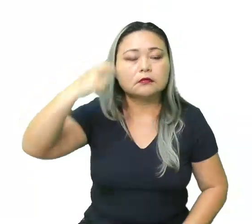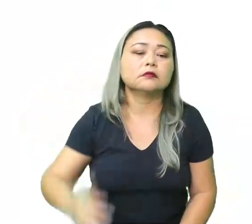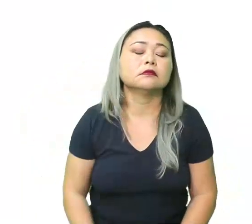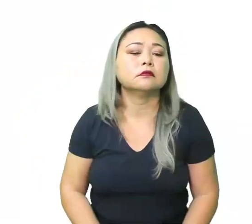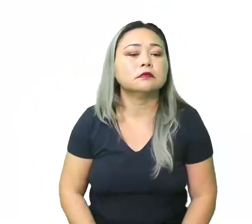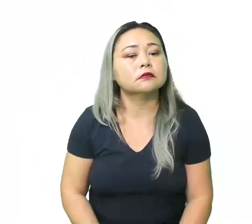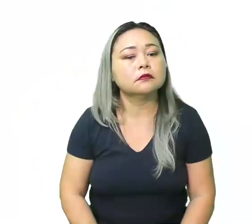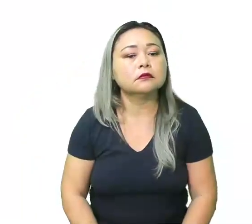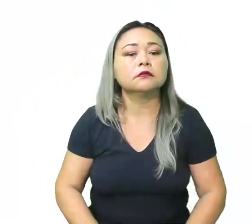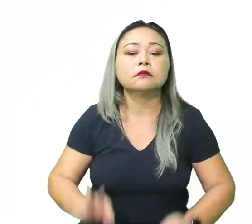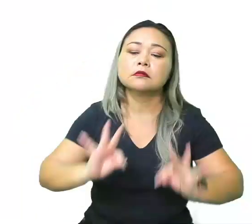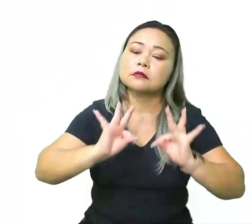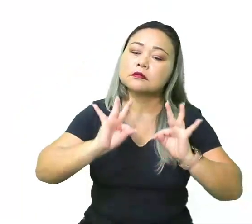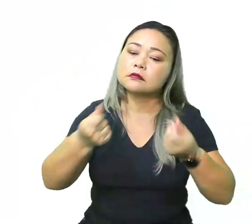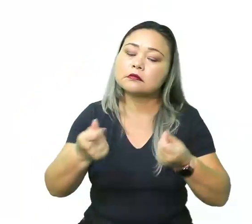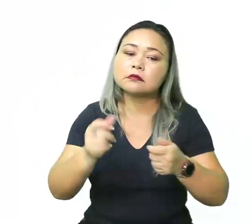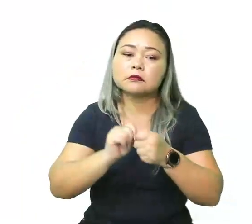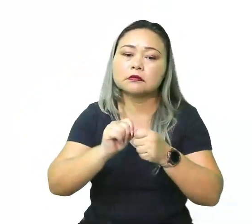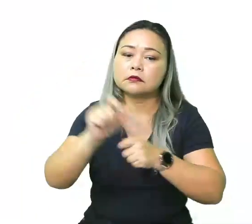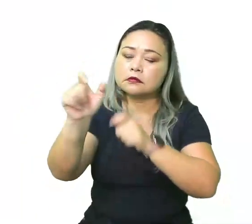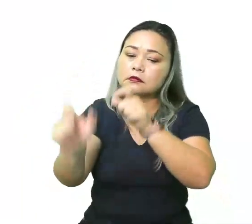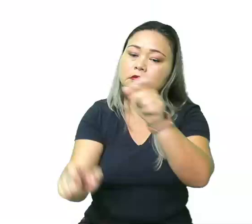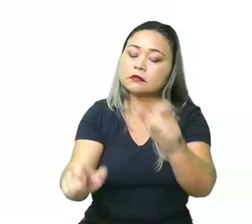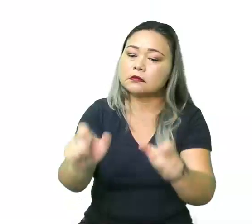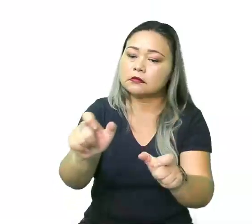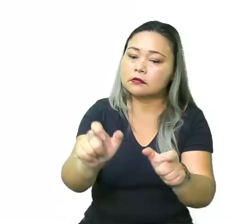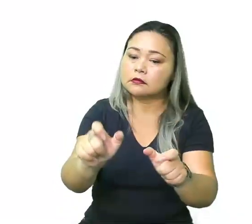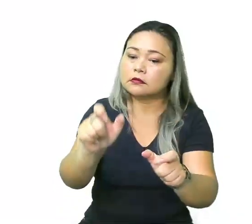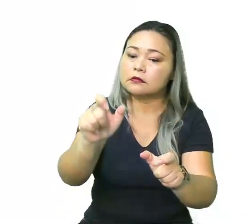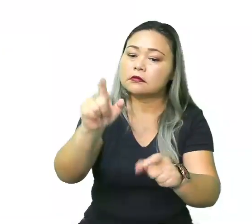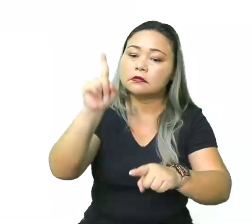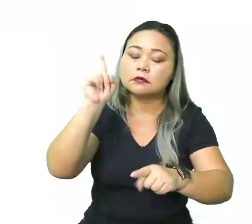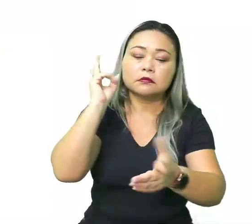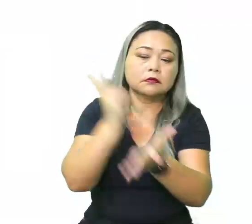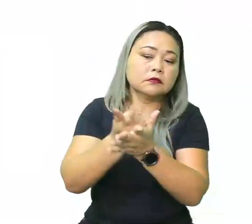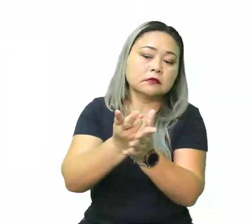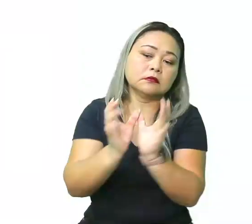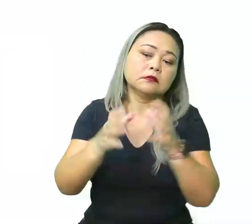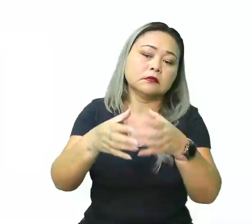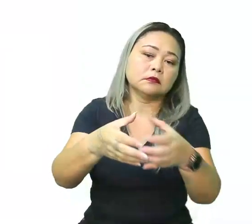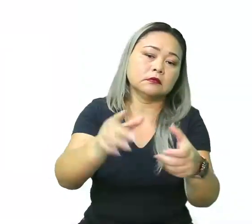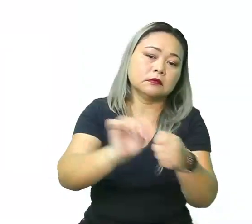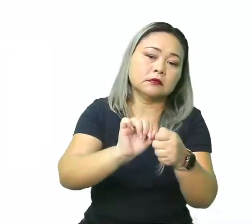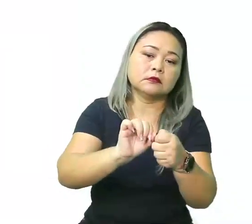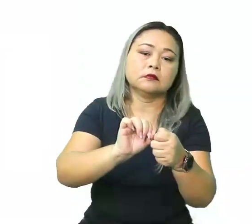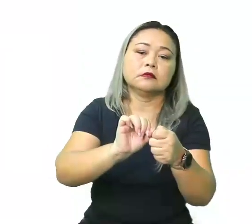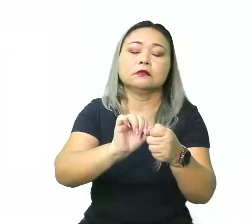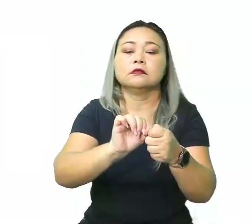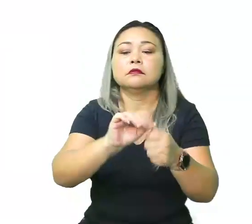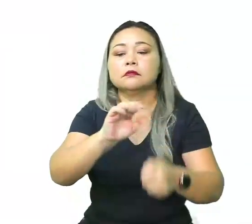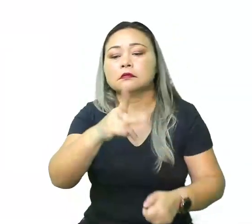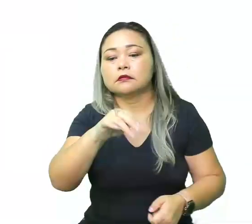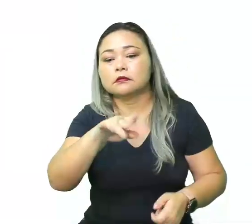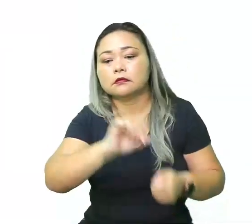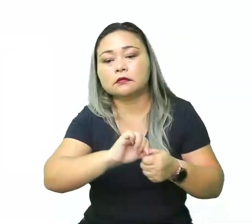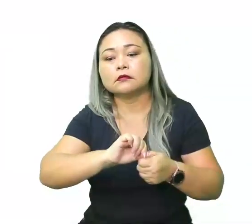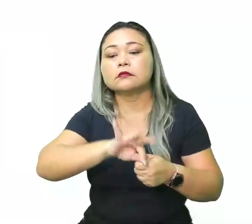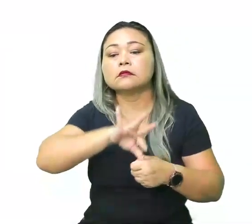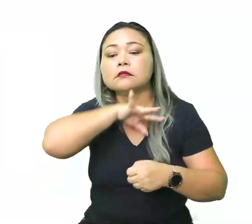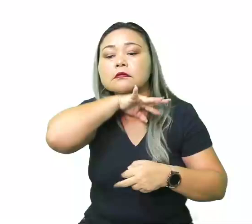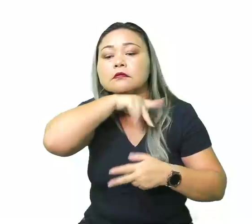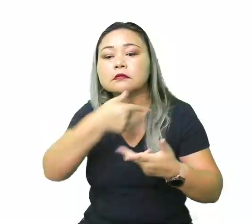tá? Todos os indivíduos da mesma espécie animal que estavam vivendo